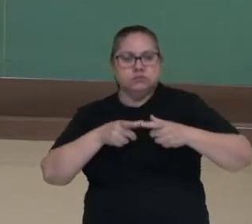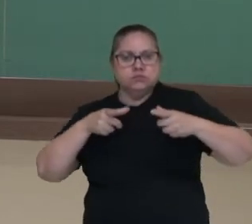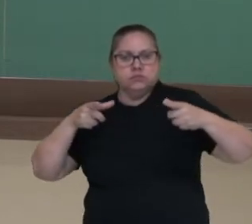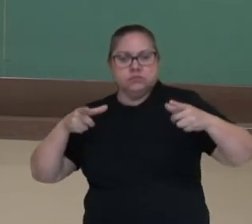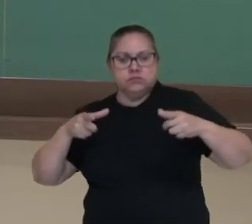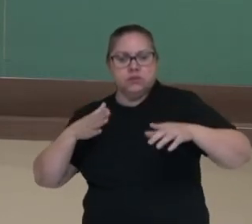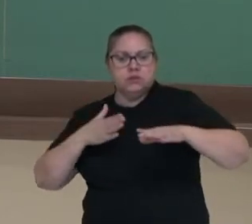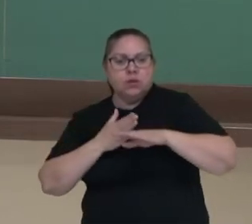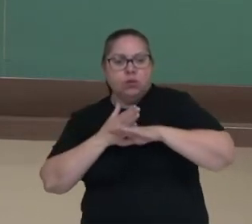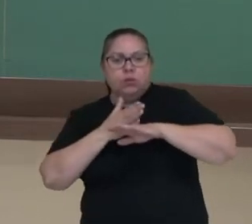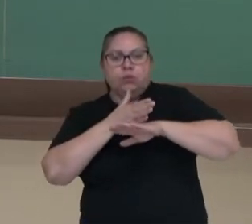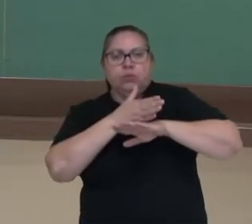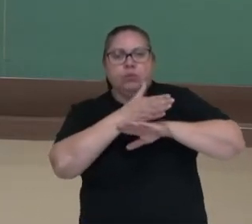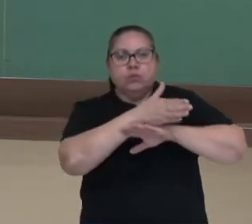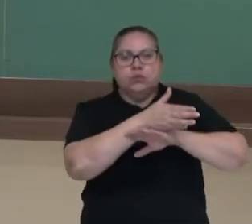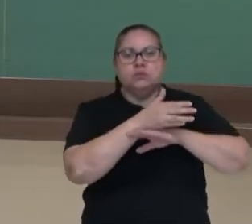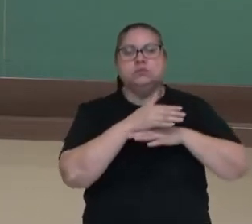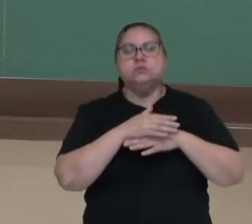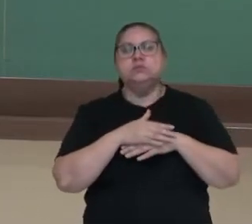por atravessar,